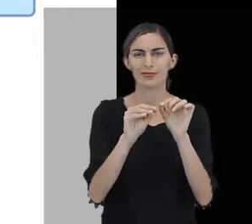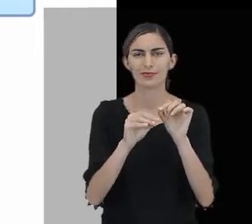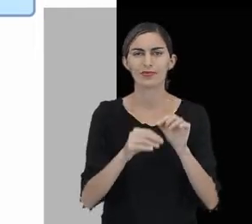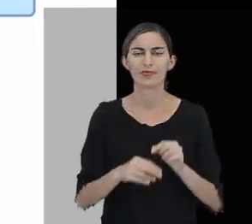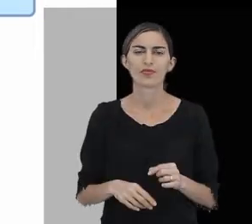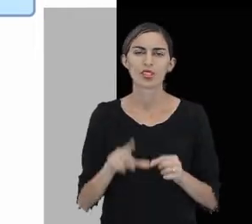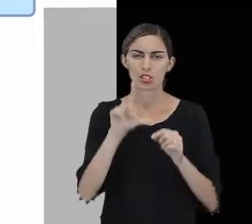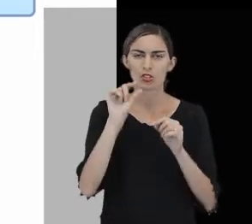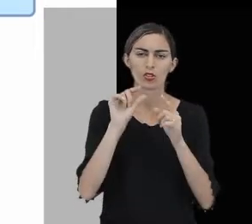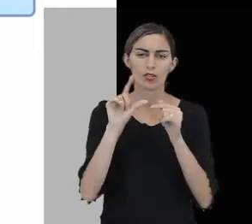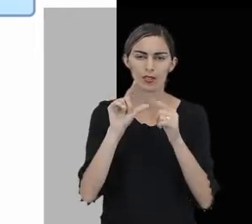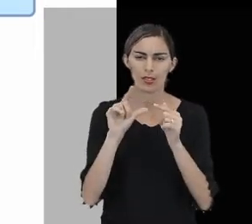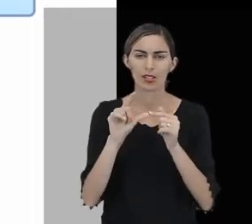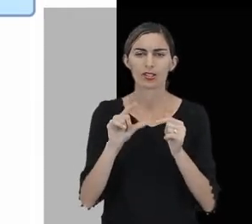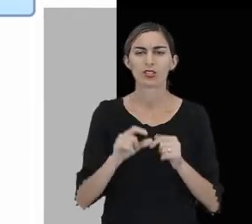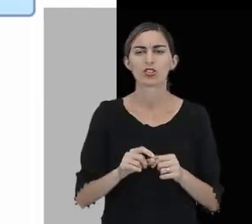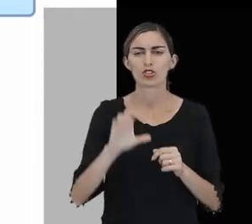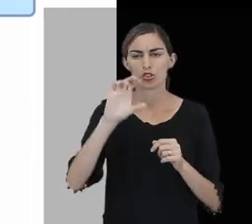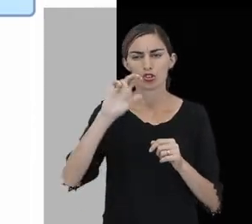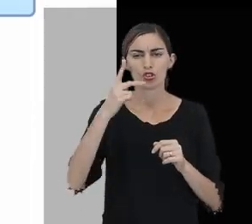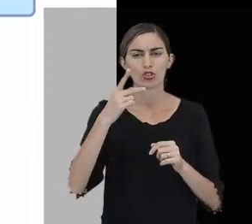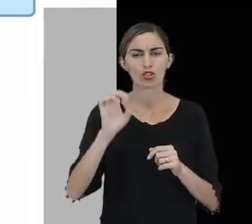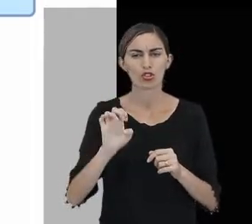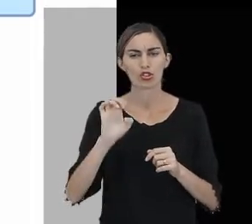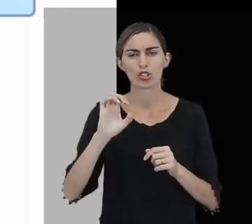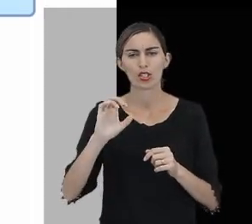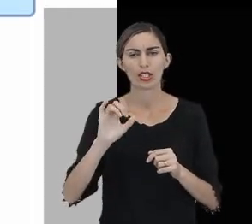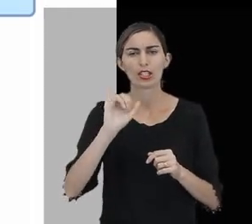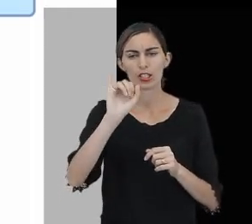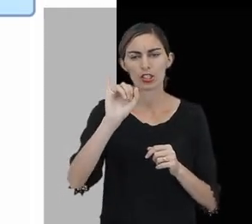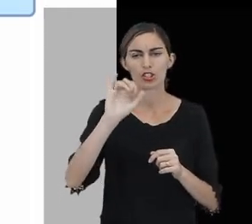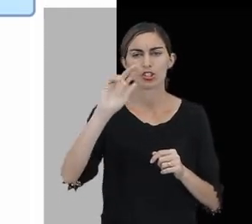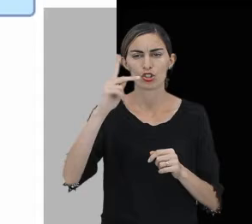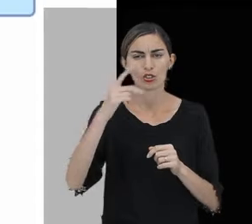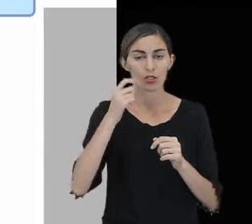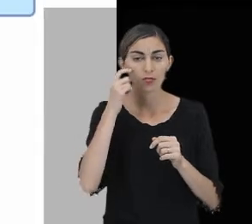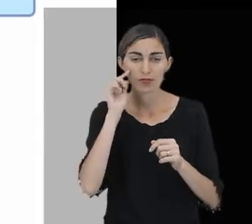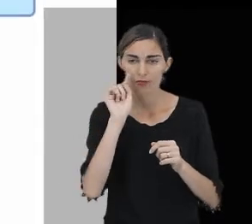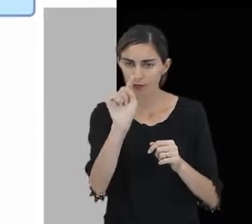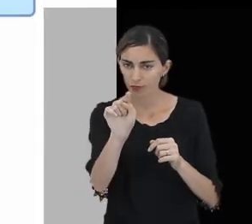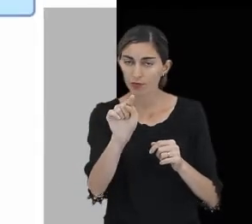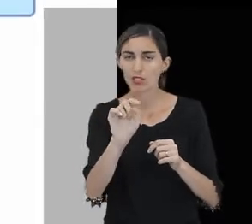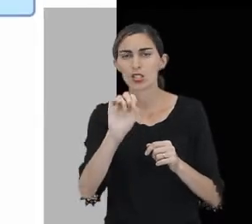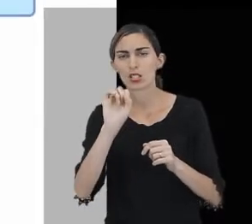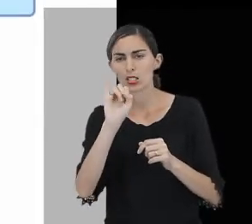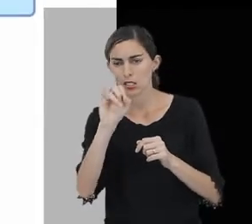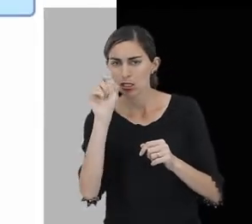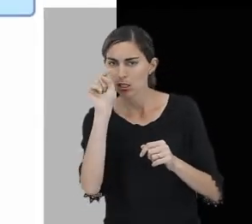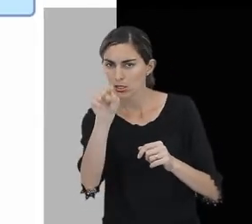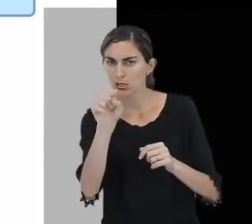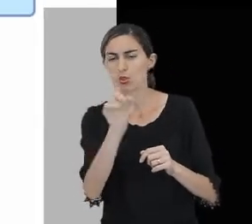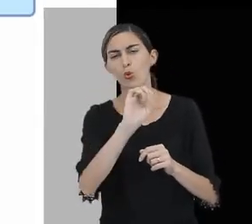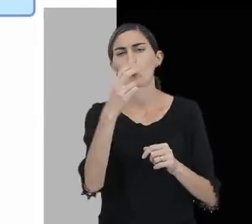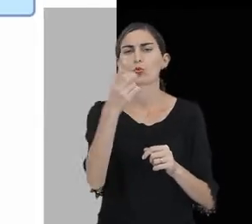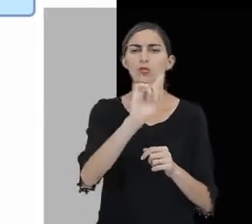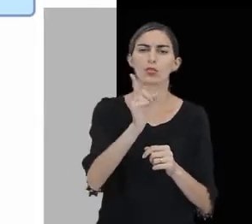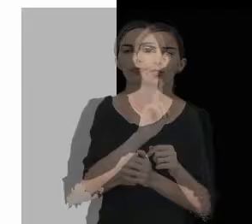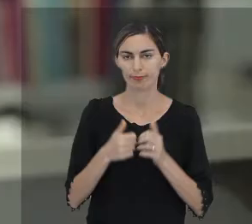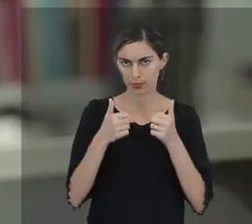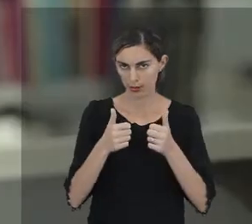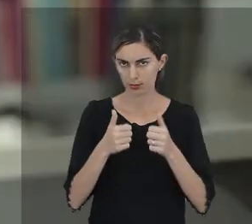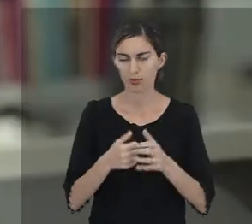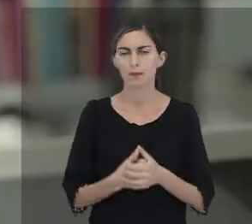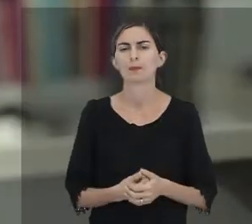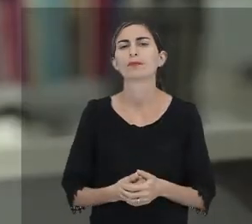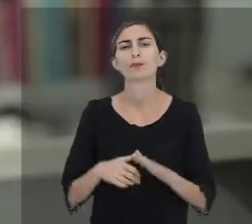variável aqui, e você usa essa função isChecked para ver se ele foi checado, ou seja, se o usuário clicou ou não no checkbox.